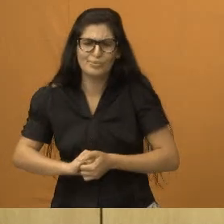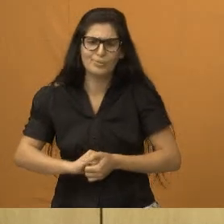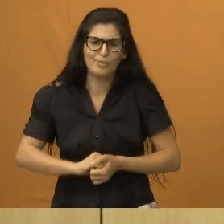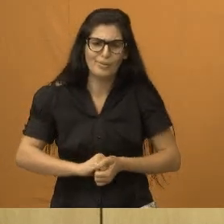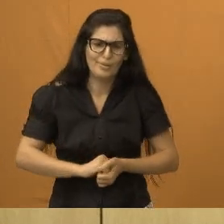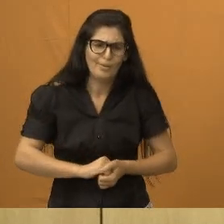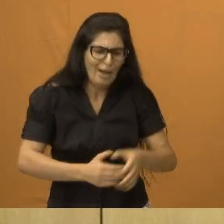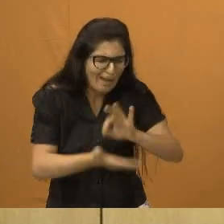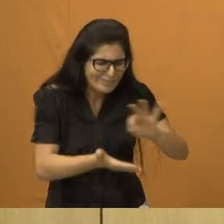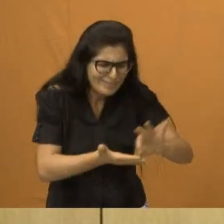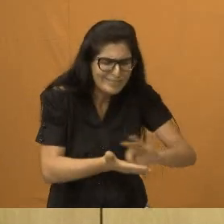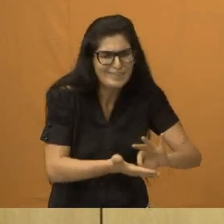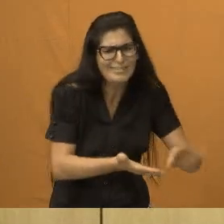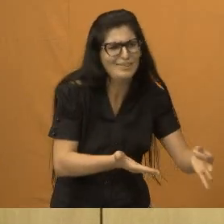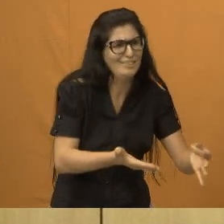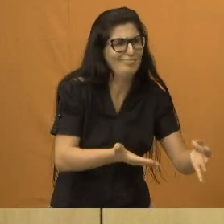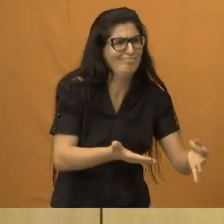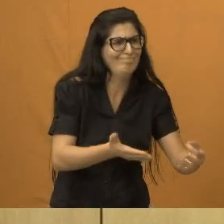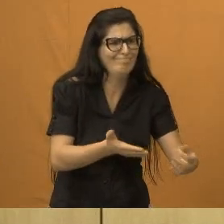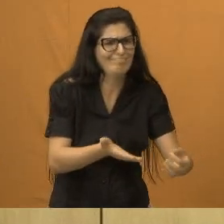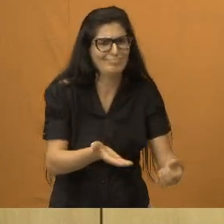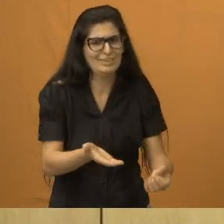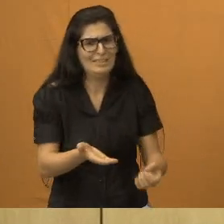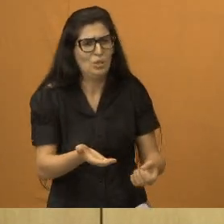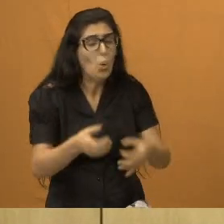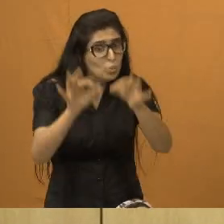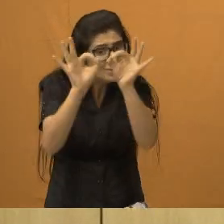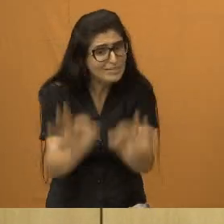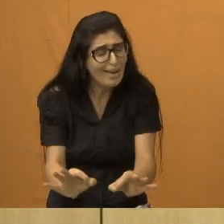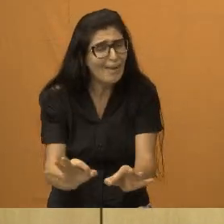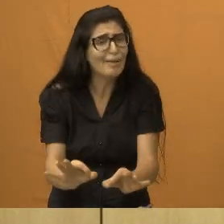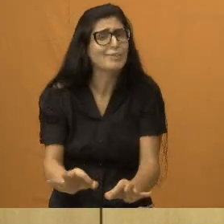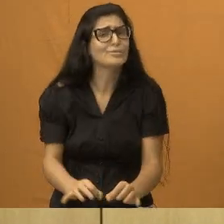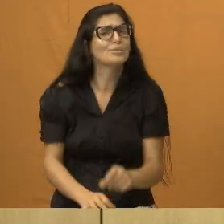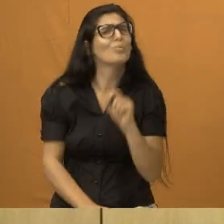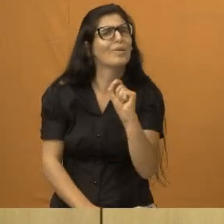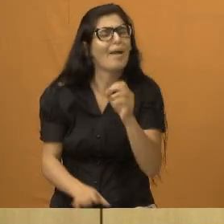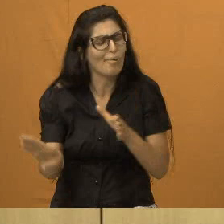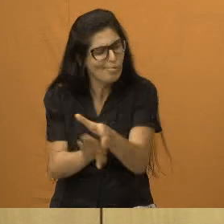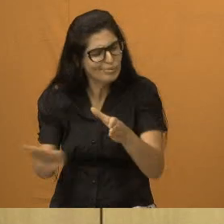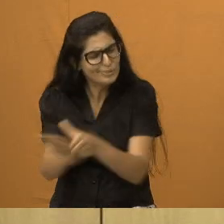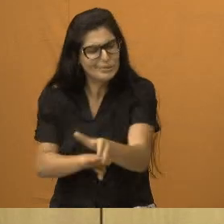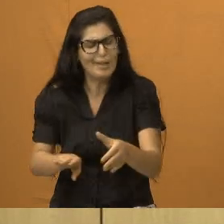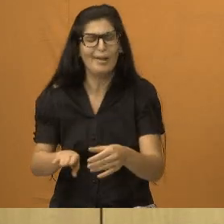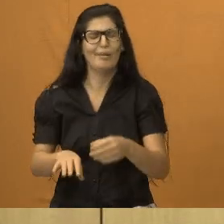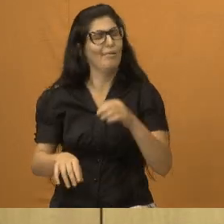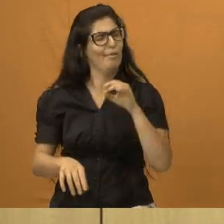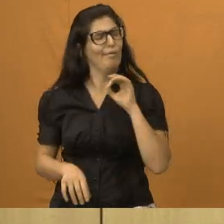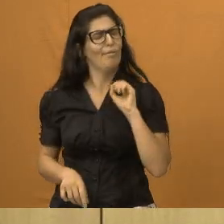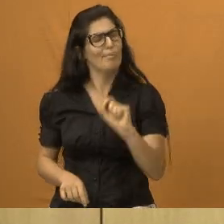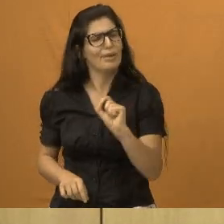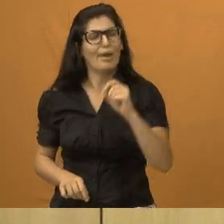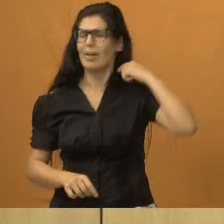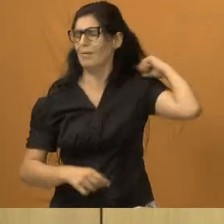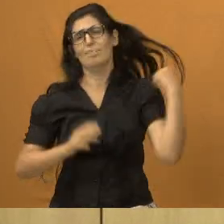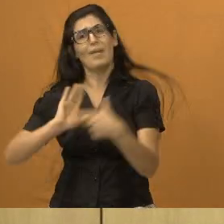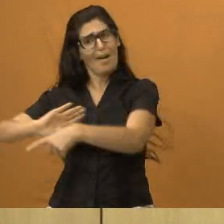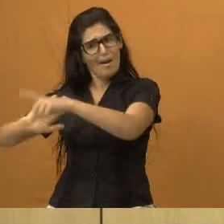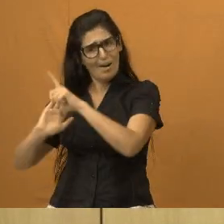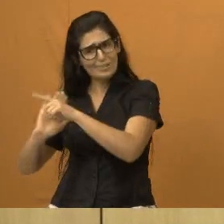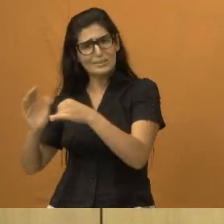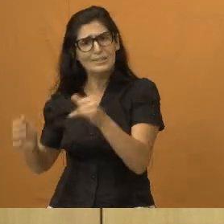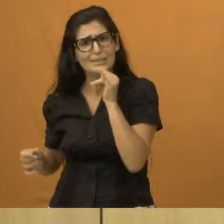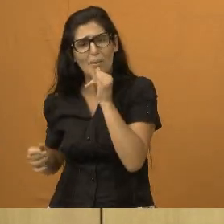médicos antes do juiz soltar esse tipo de... para dar essa assistência ao juiz, que não é